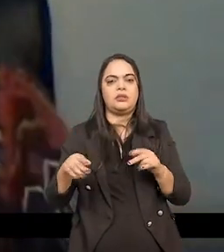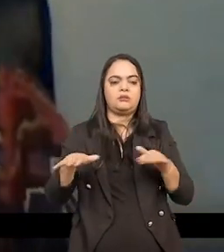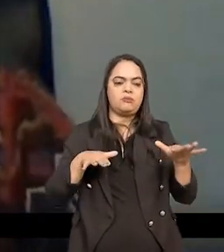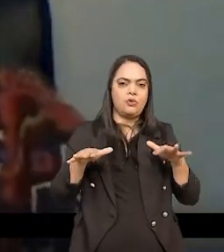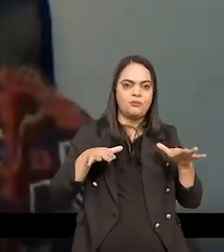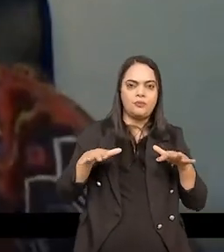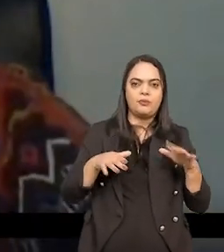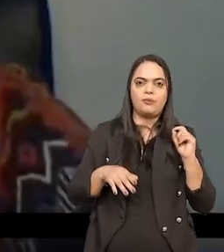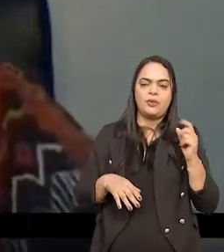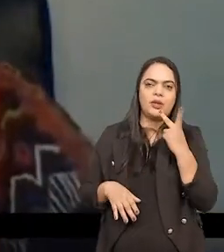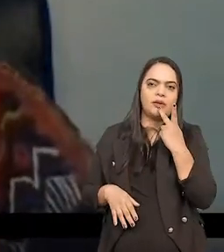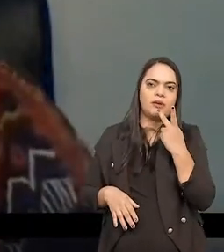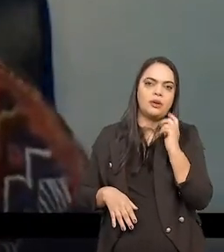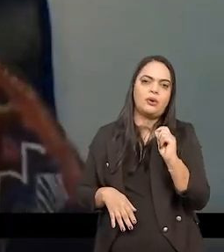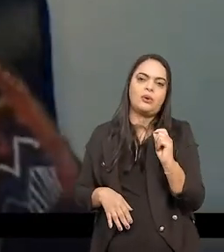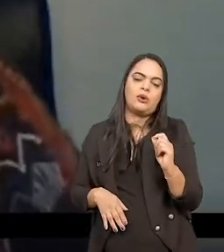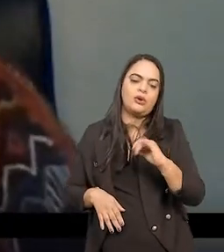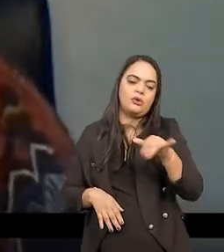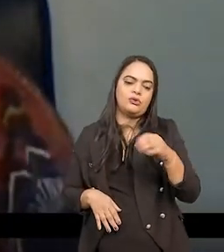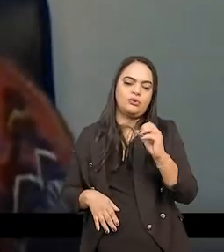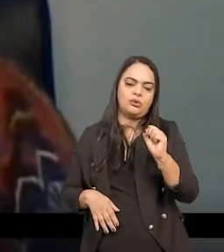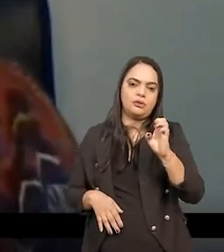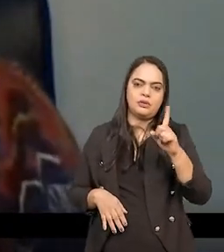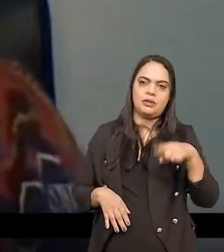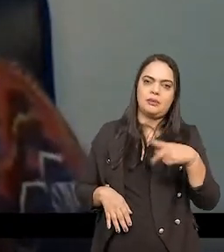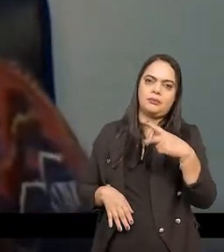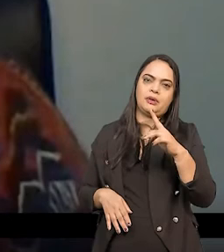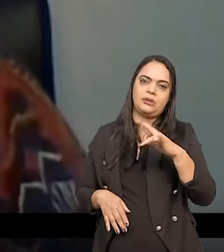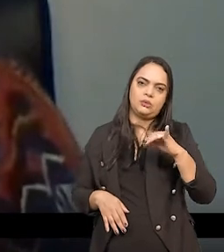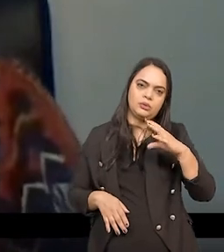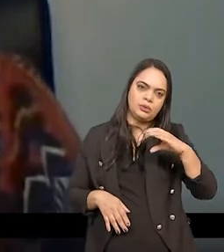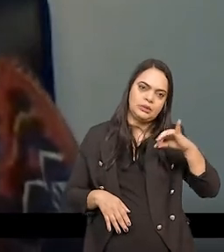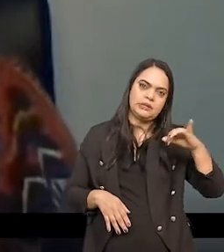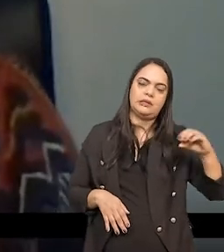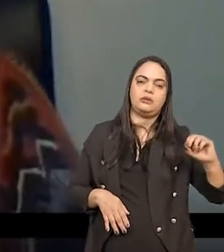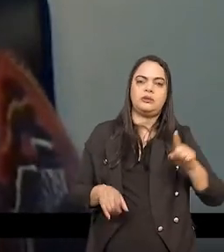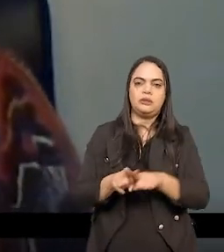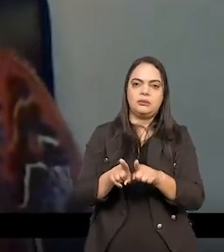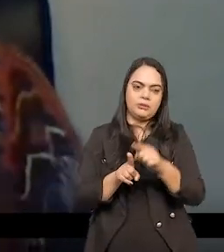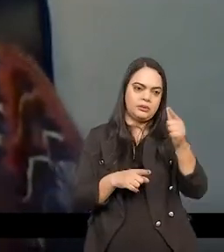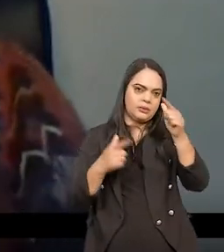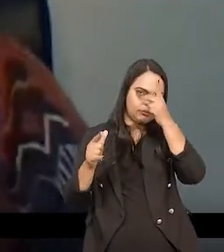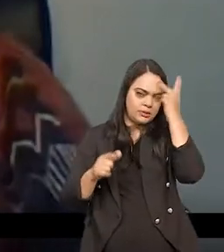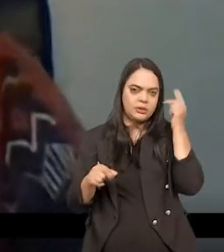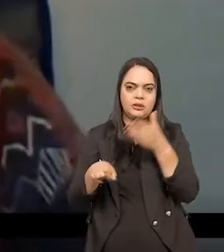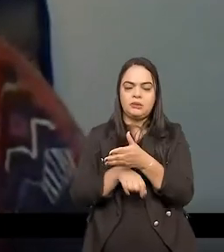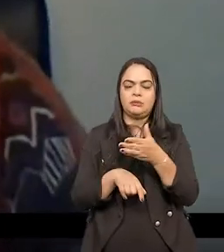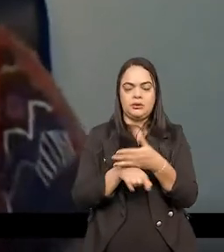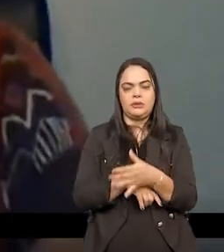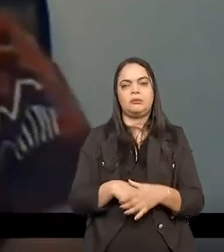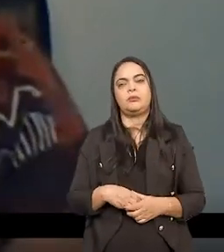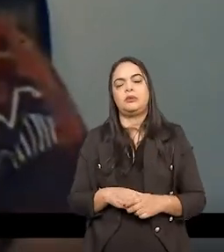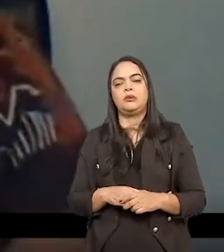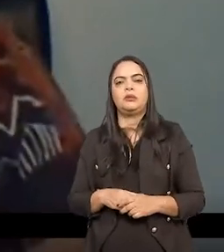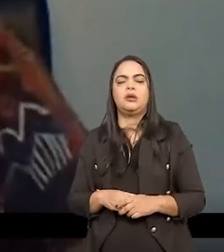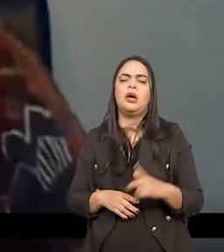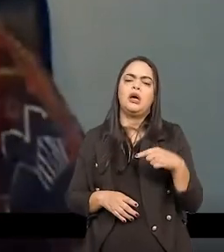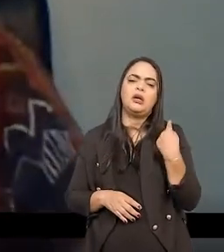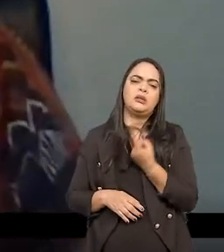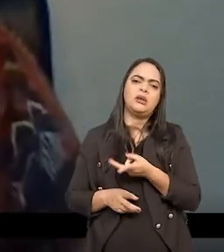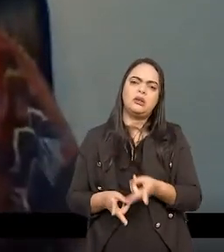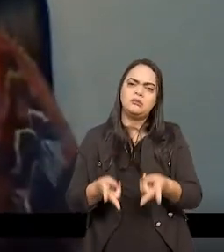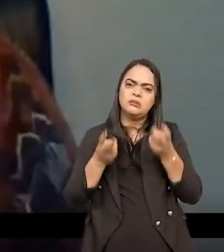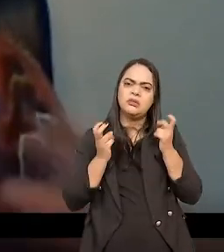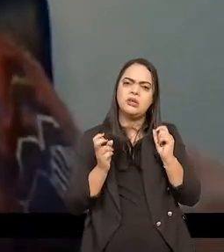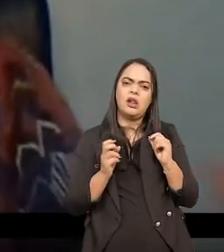aqui falando já do patrocínio e também desses intelectuais que eu trabalho aqui. Então, e aí a gente vê também que no avançar da